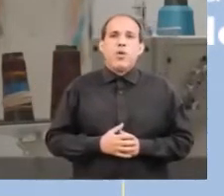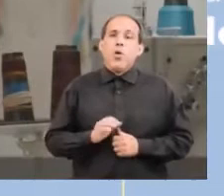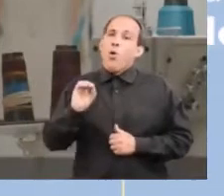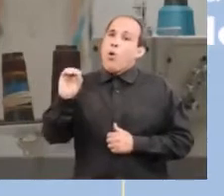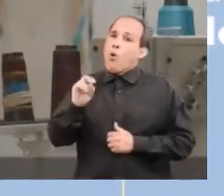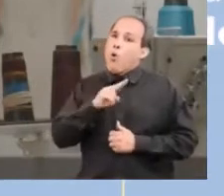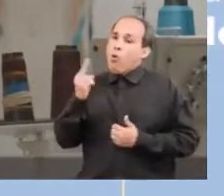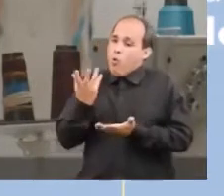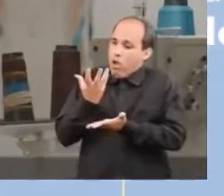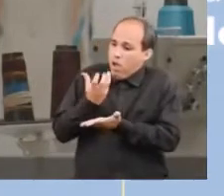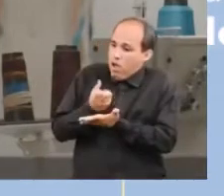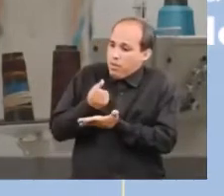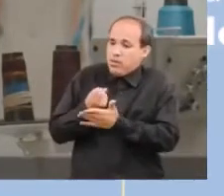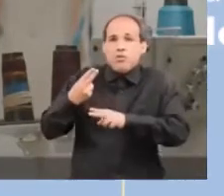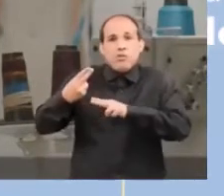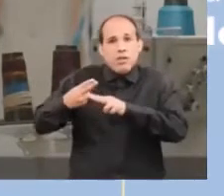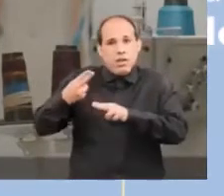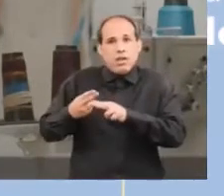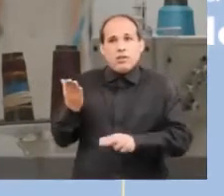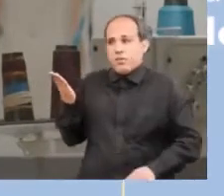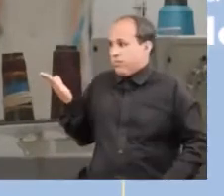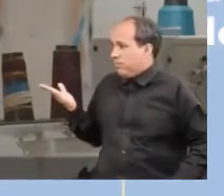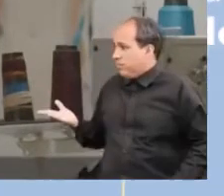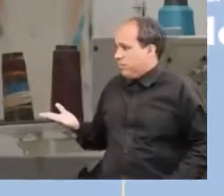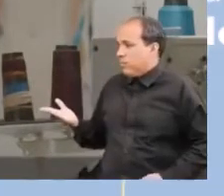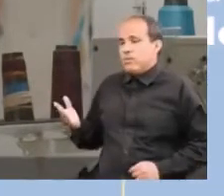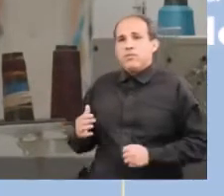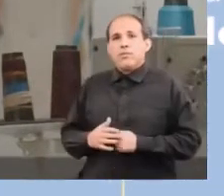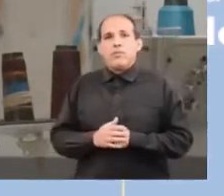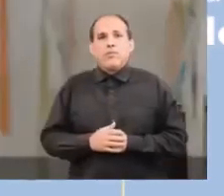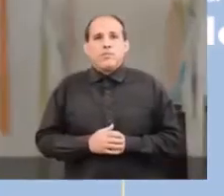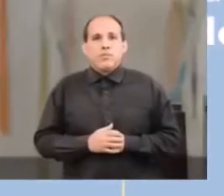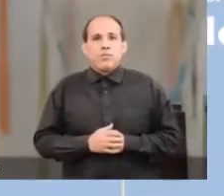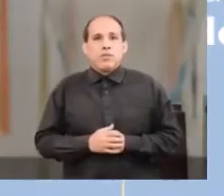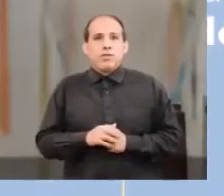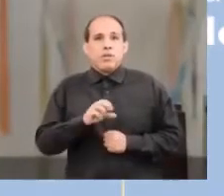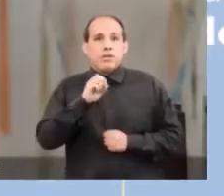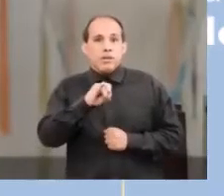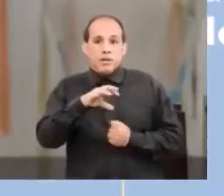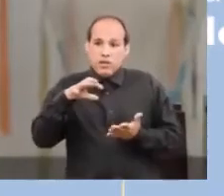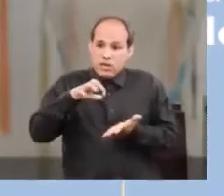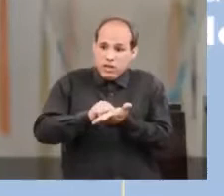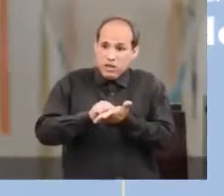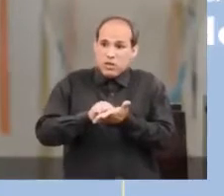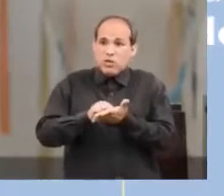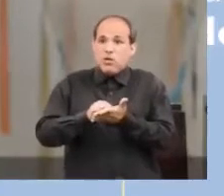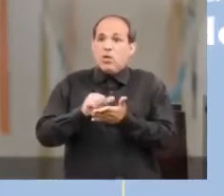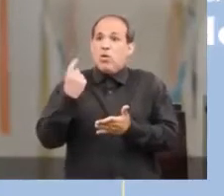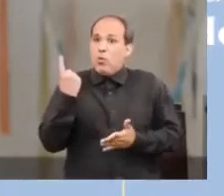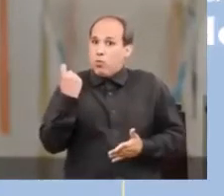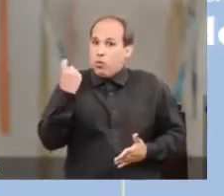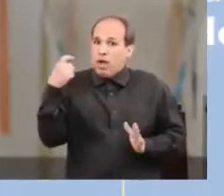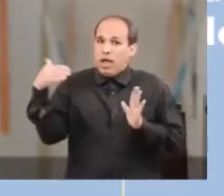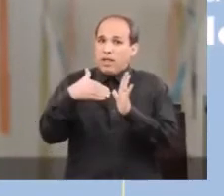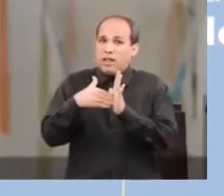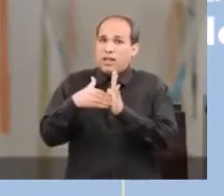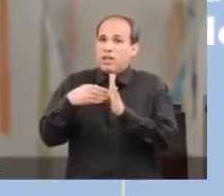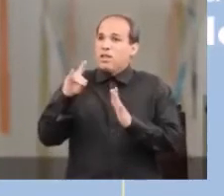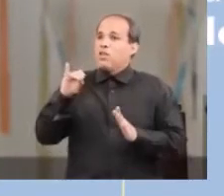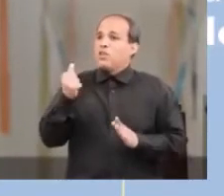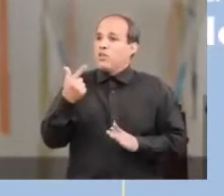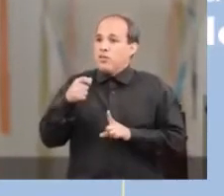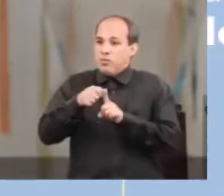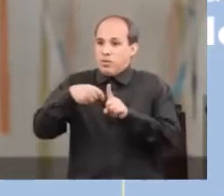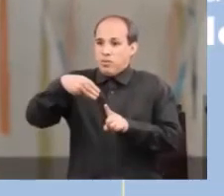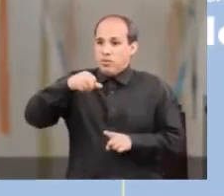auxilio.caixa.gov.br ou pelo aplicativo Caixa Auxílio Emergencial. E se você se cadastrou no Cad Único até 20 de março